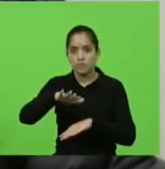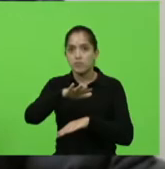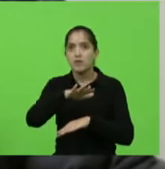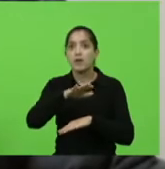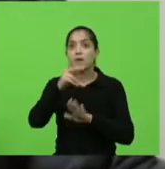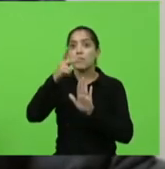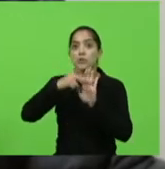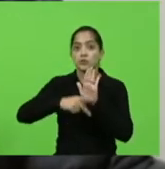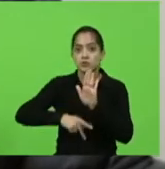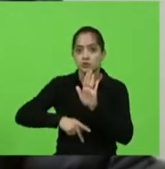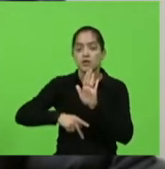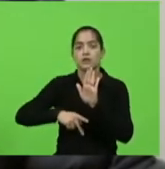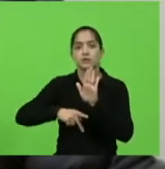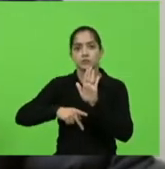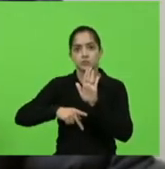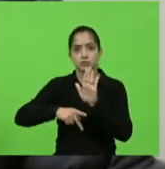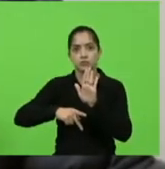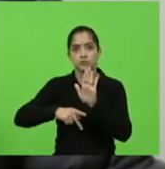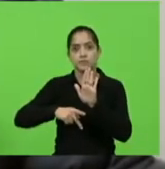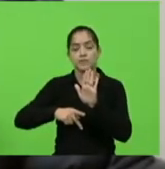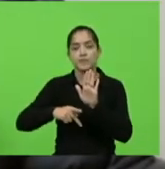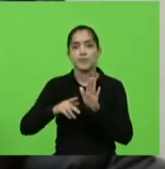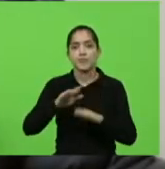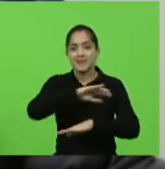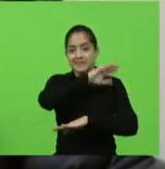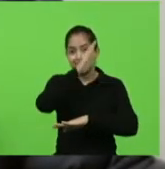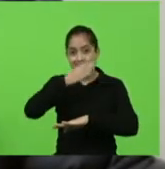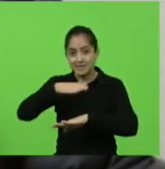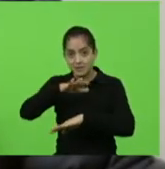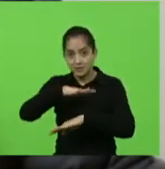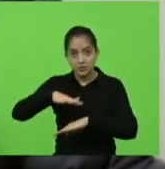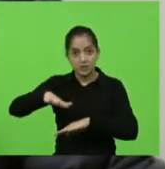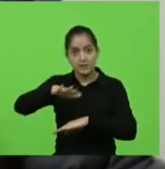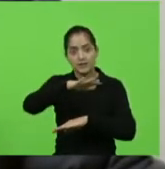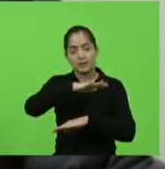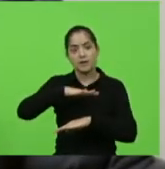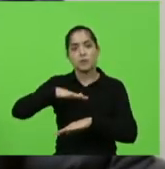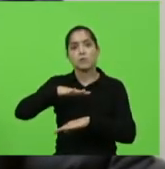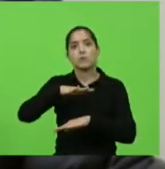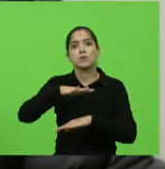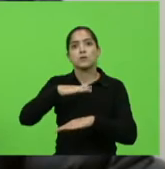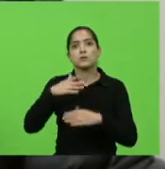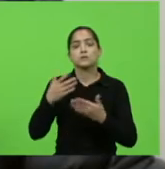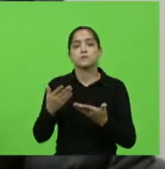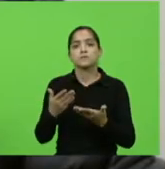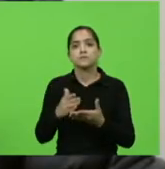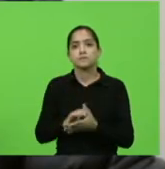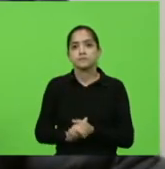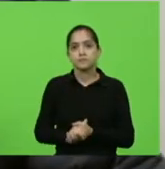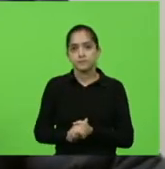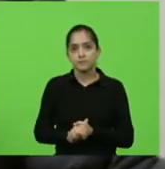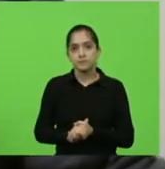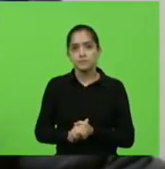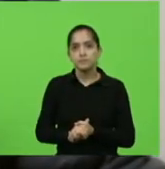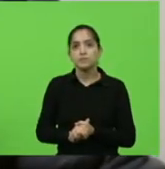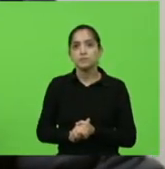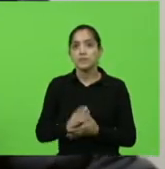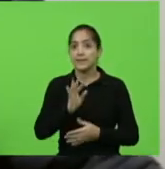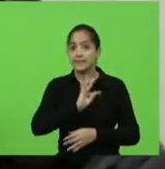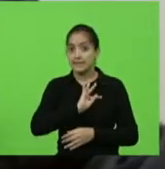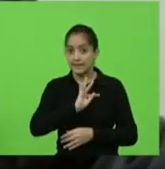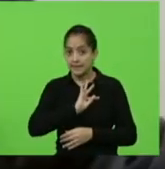Guarani, Serra Geral, e, ao mesmo tempo, também com técnicos